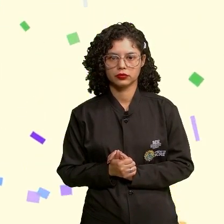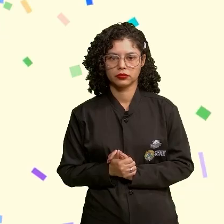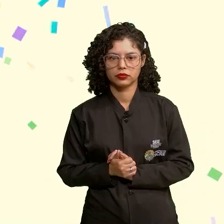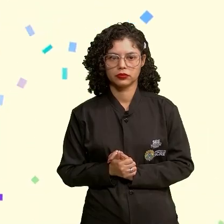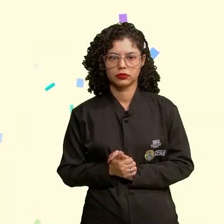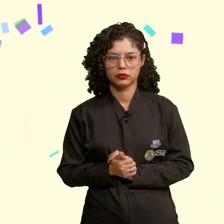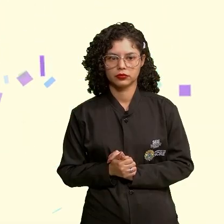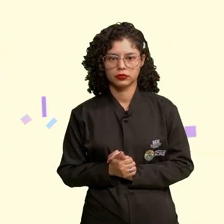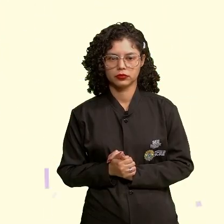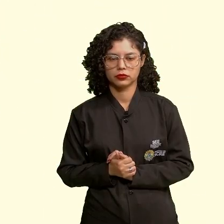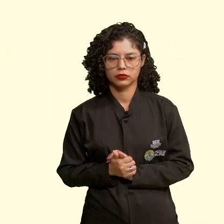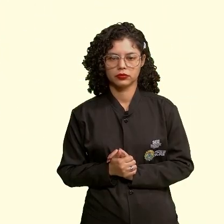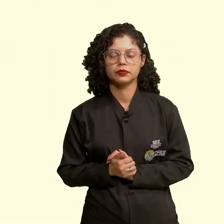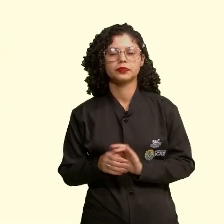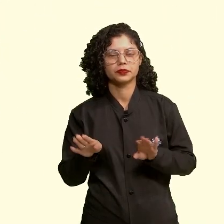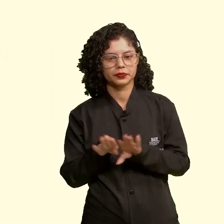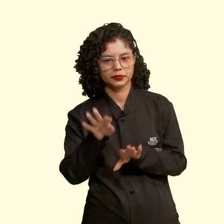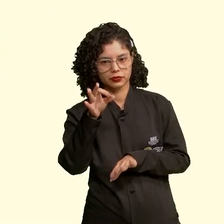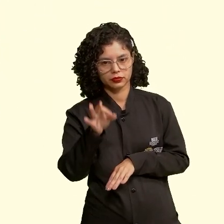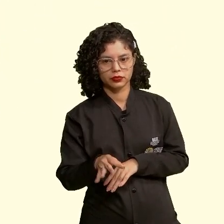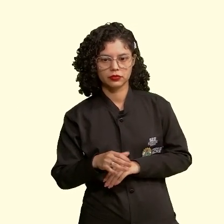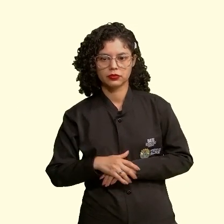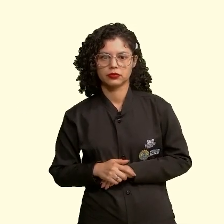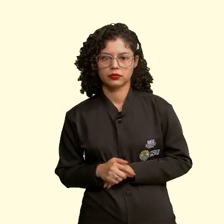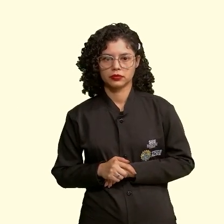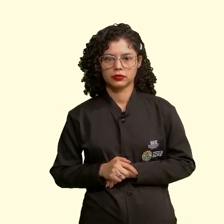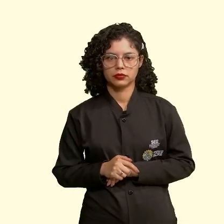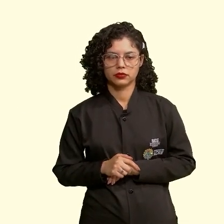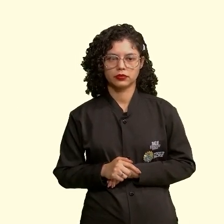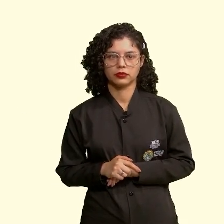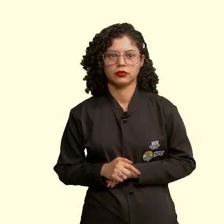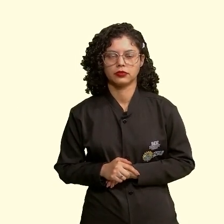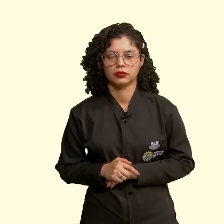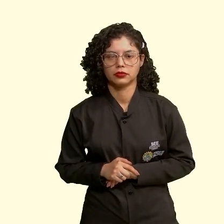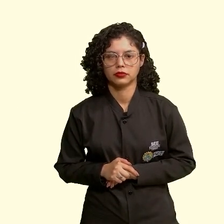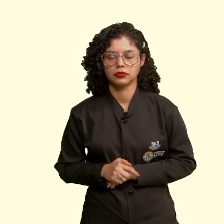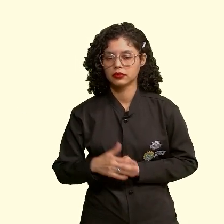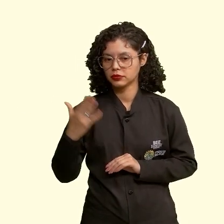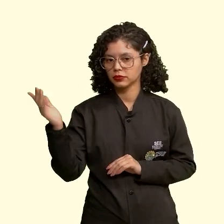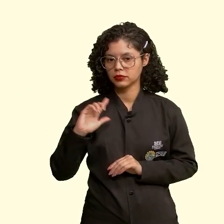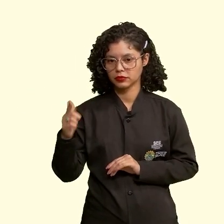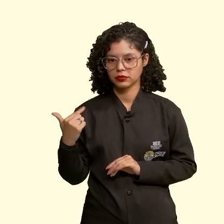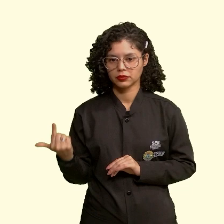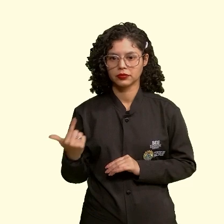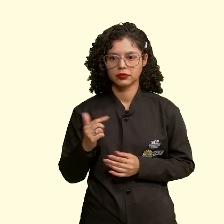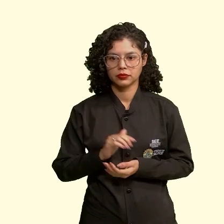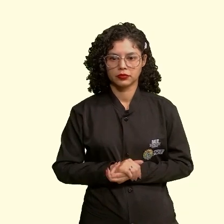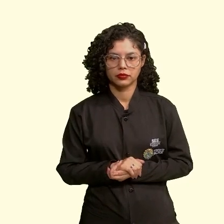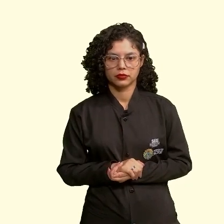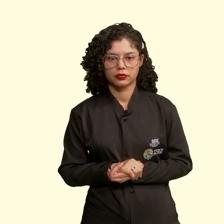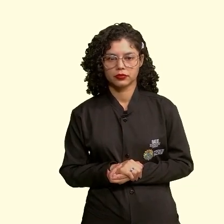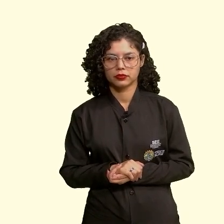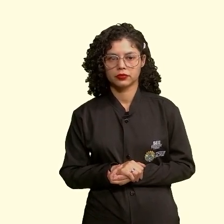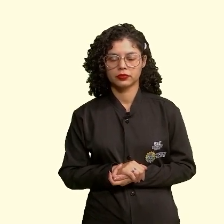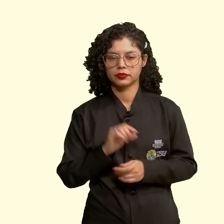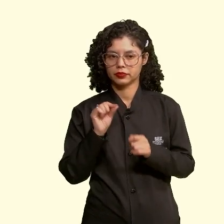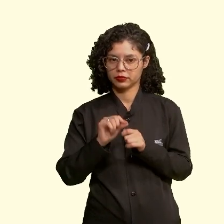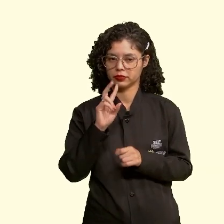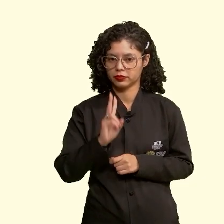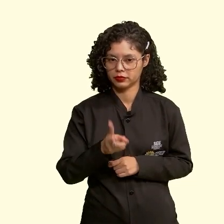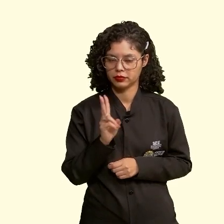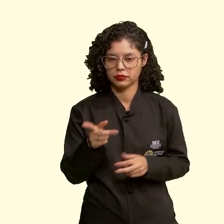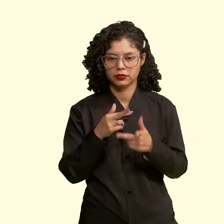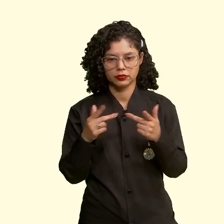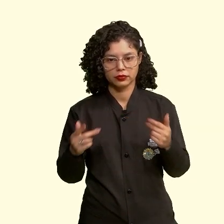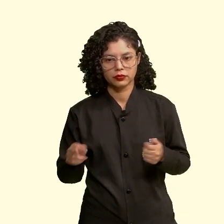acreditando que você acertou essa questão, confetes aí para você. Vamos para o nosso próximo item. Você vai fazer a mesma